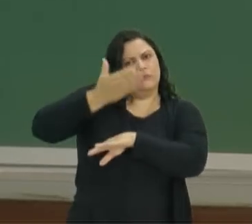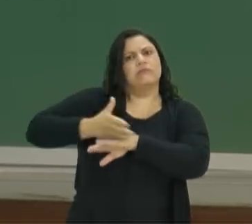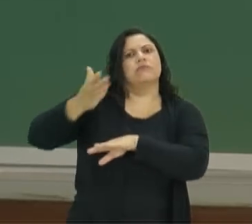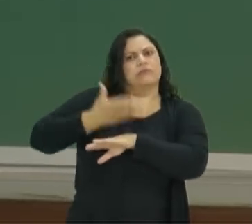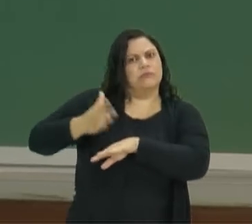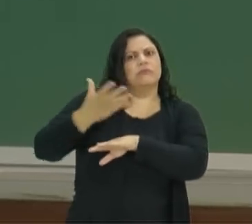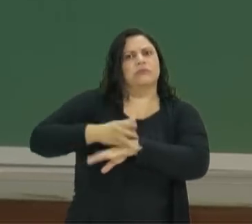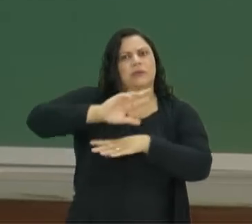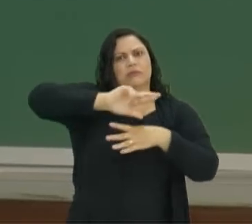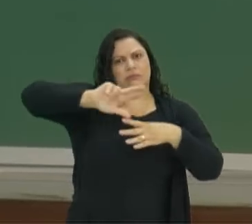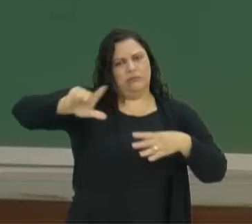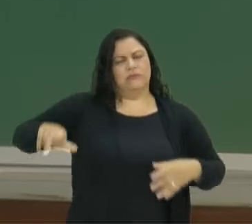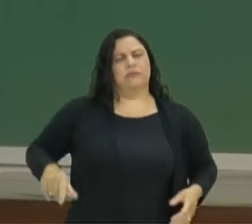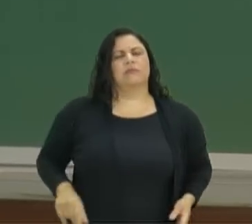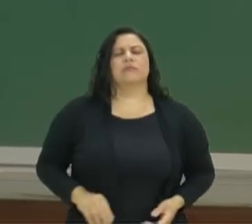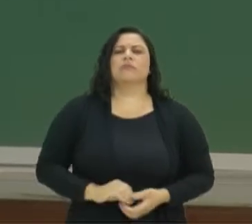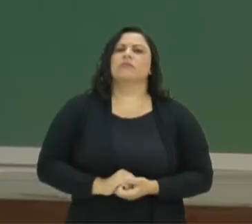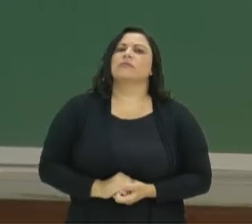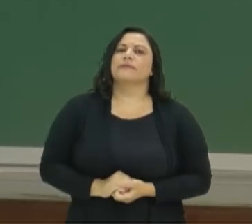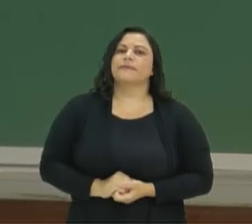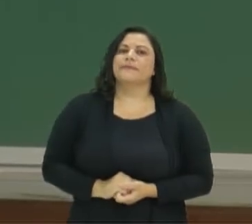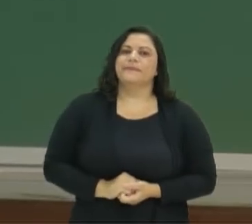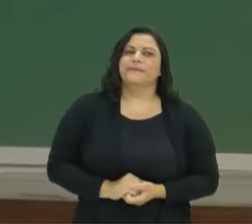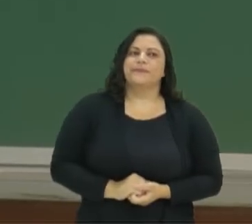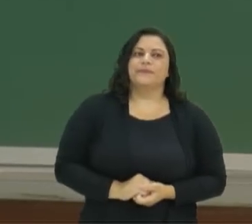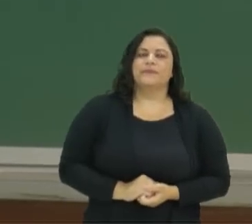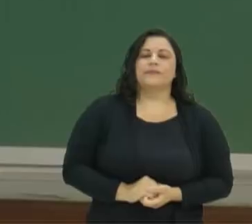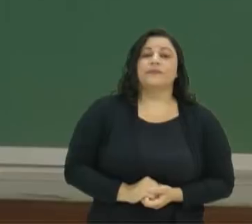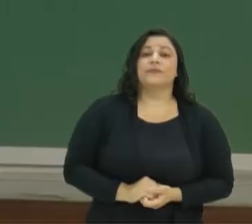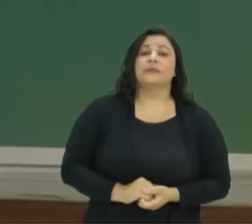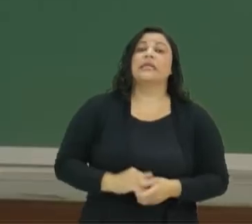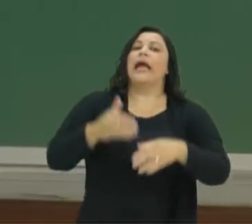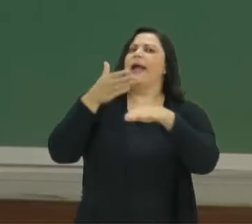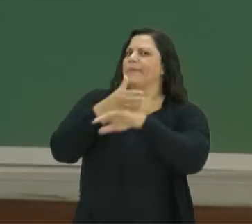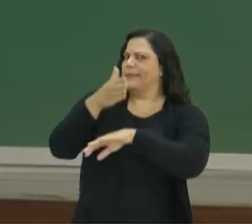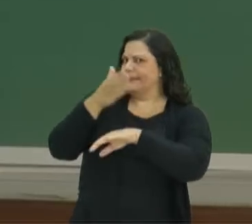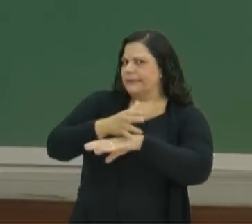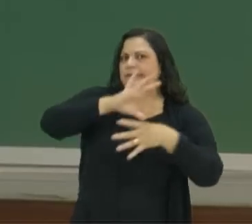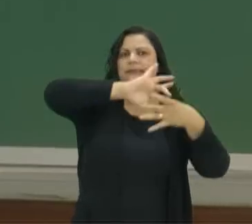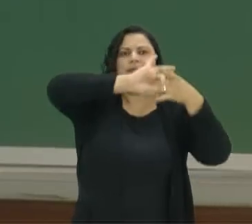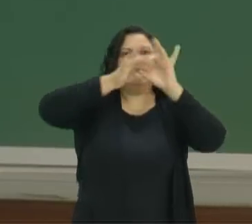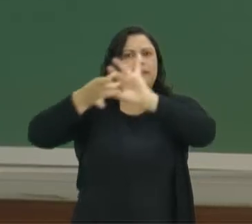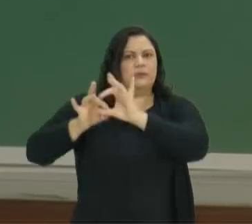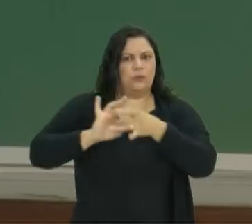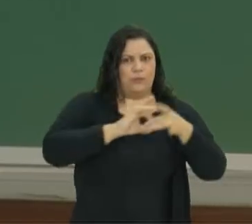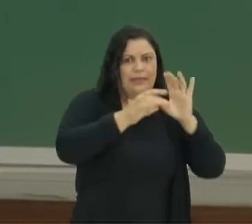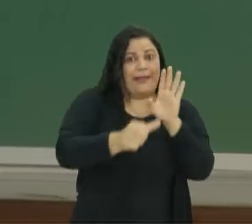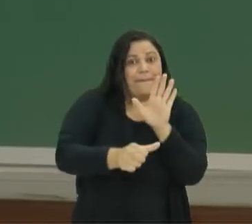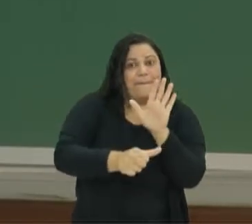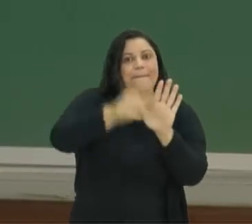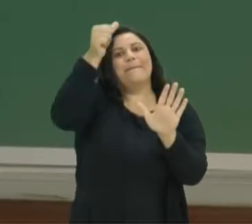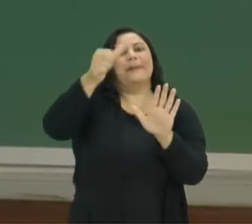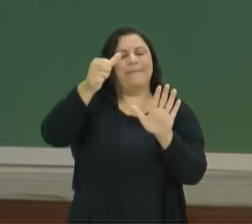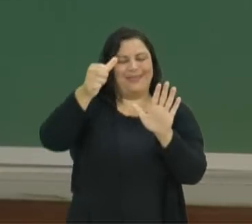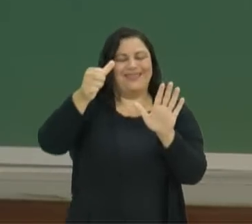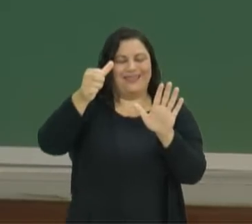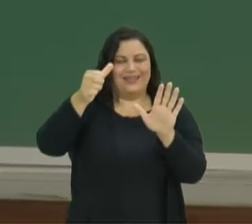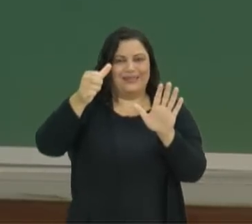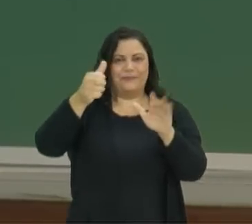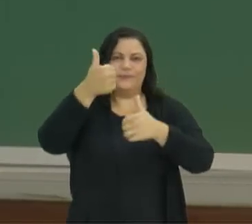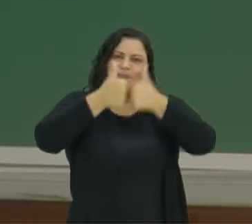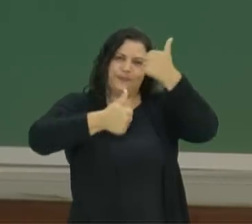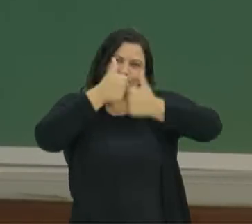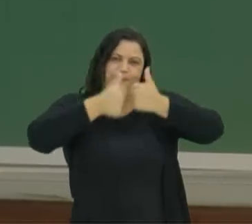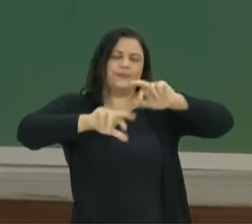para várias outras modalidades, tá bom? Ele participa nas Olimpíadas desde a primeira Olimpíada dos Jogos Olímpicos da